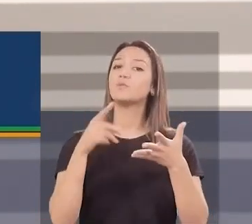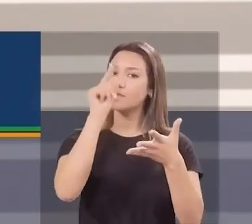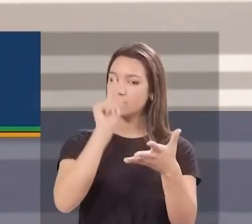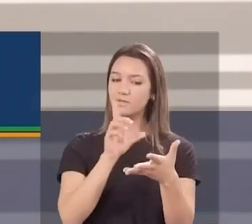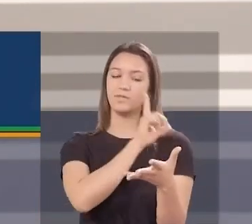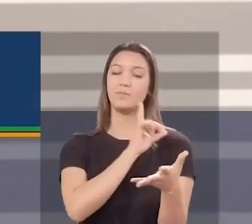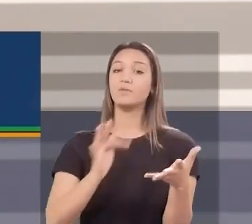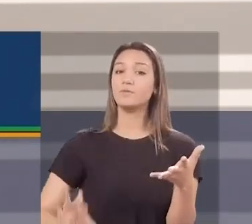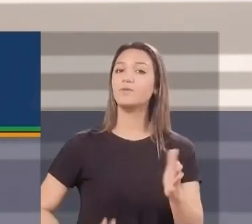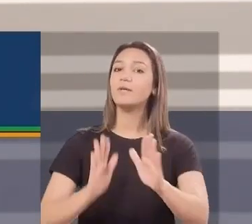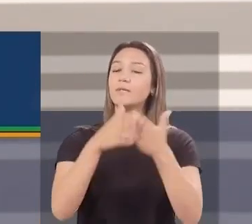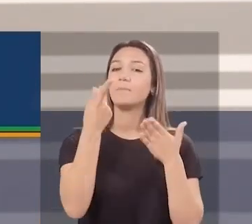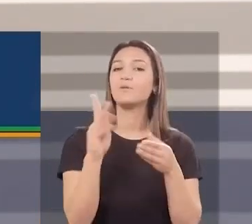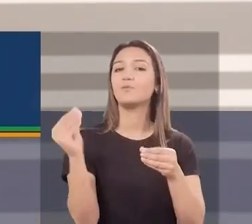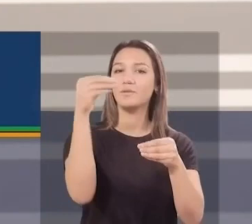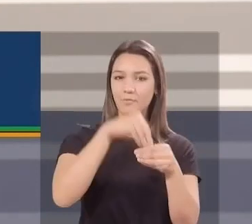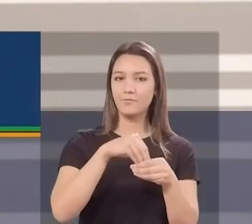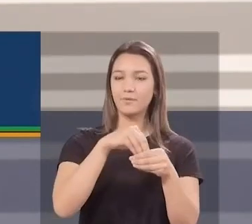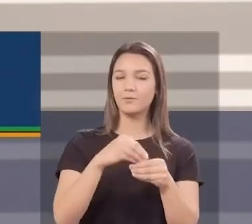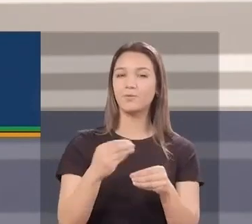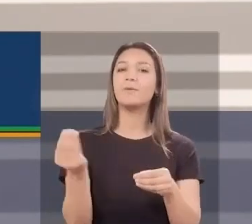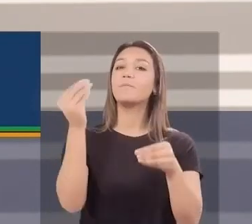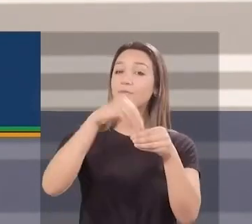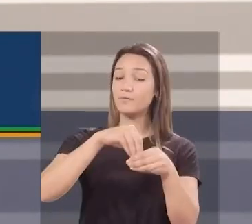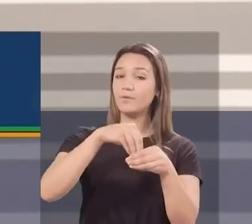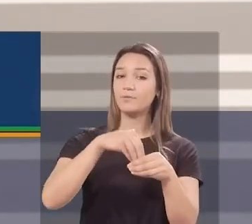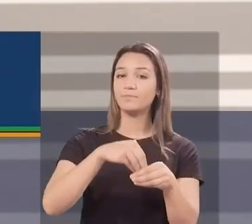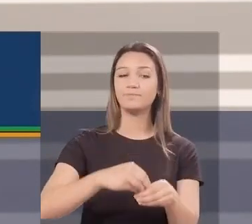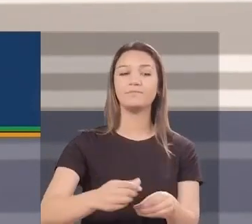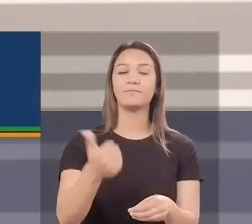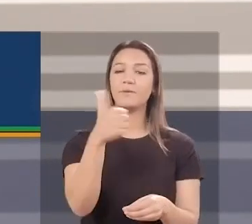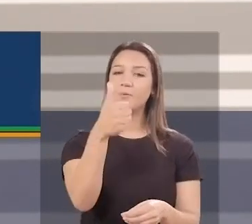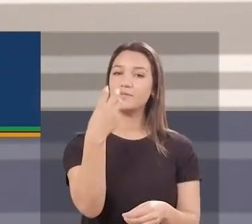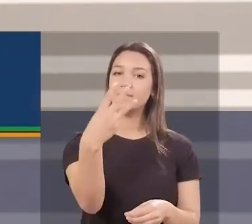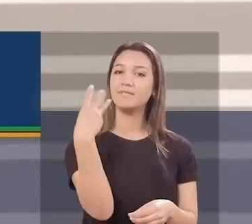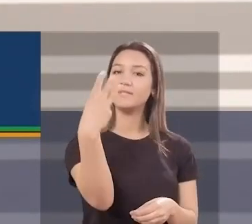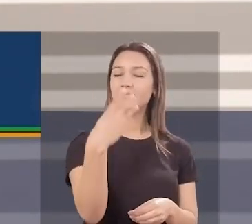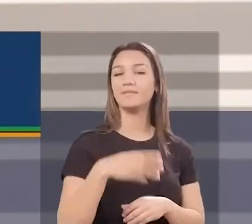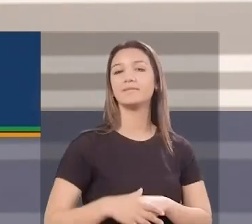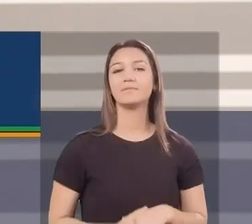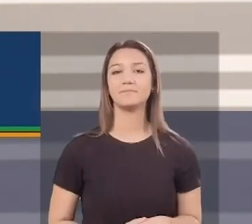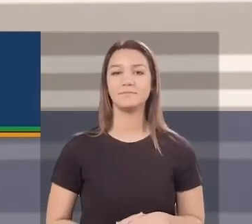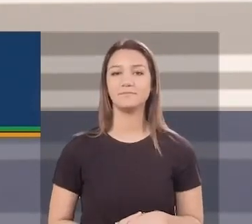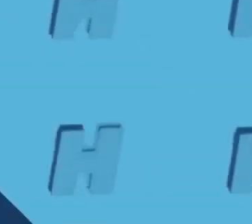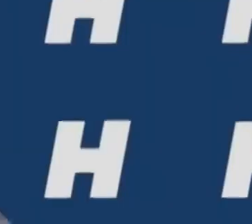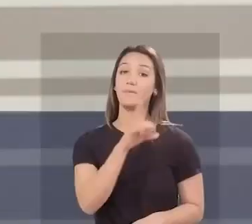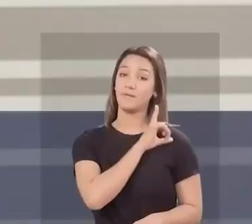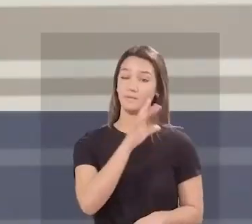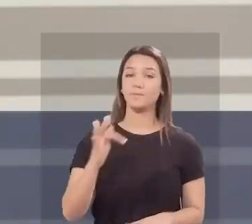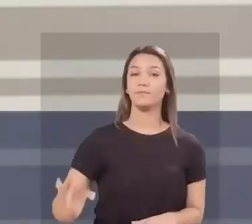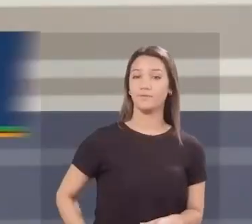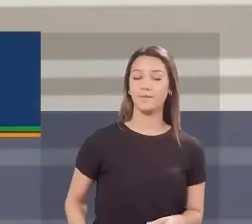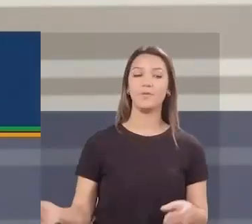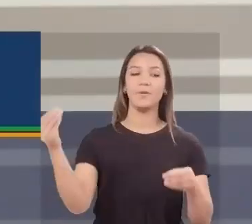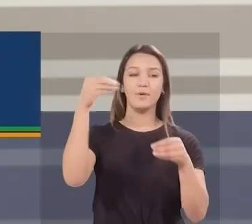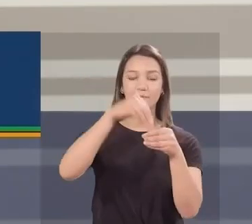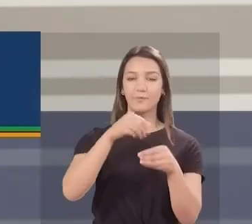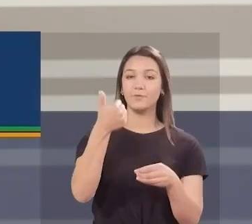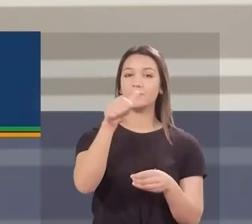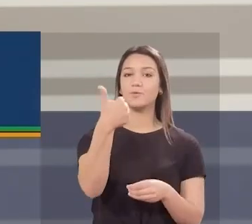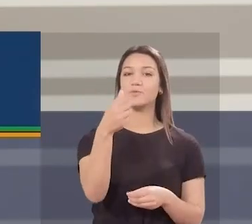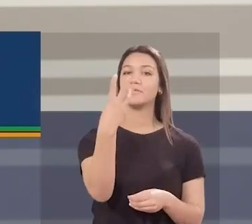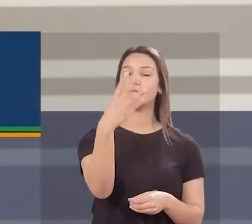deputado federal e peço o teu voto. Sérgio Turra, deputado federal, 1133. Para a deputada